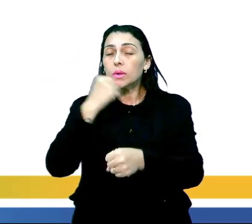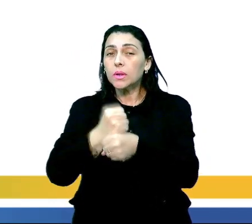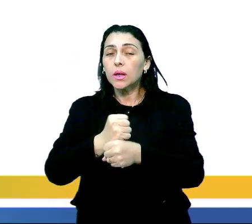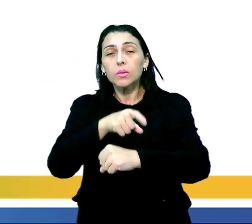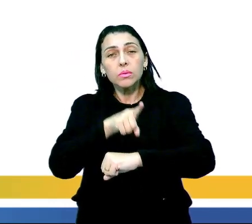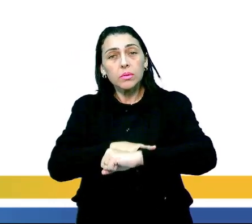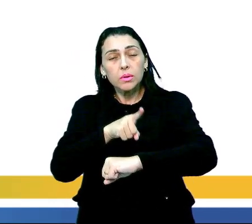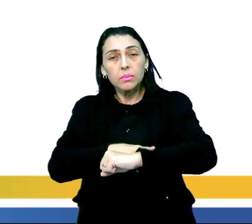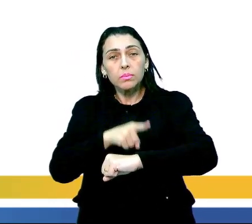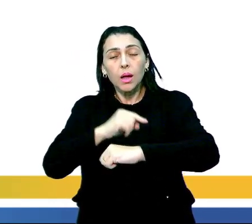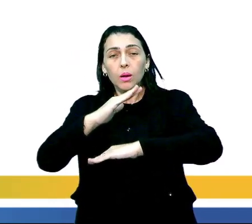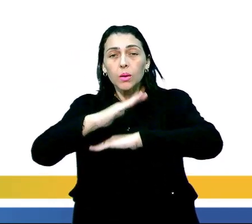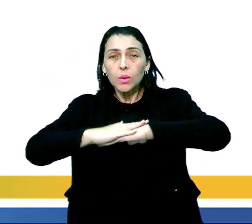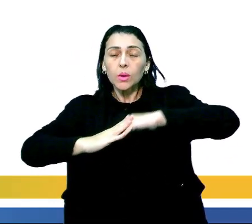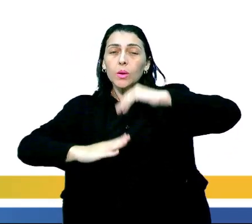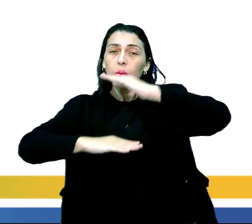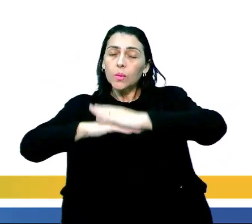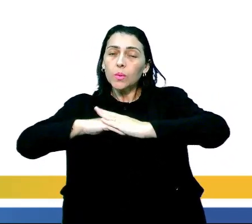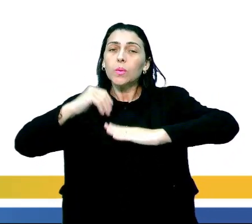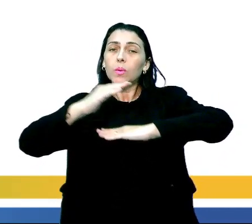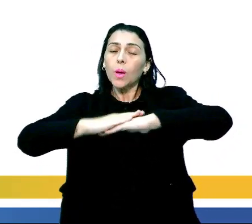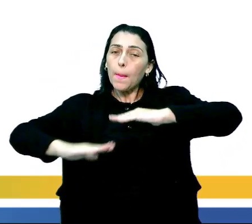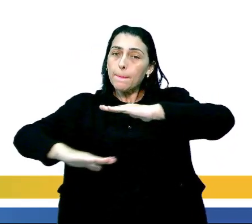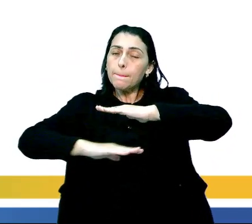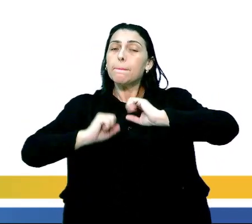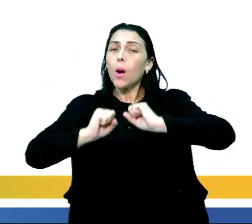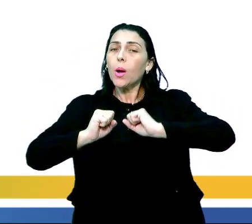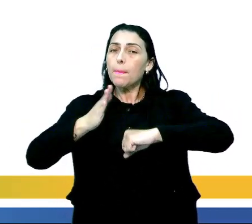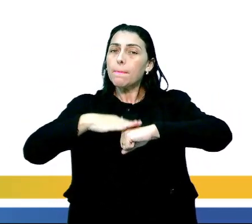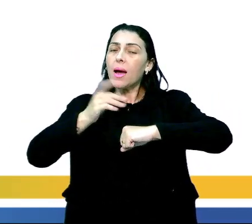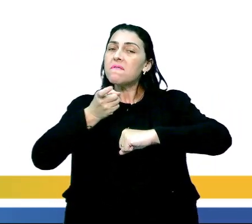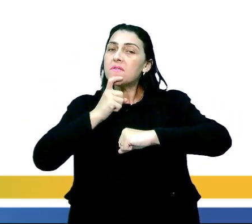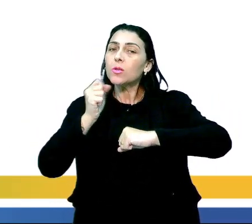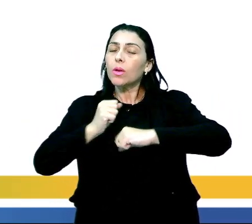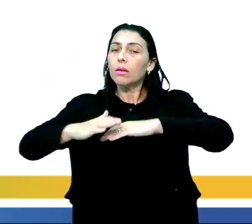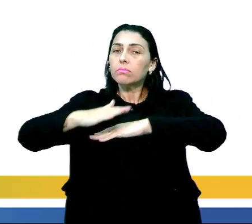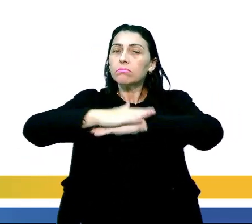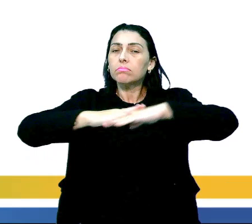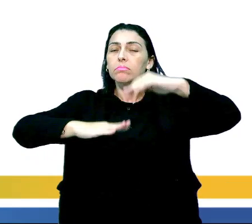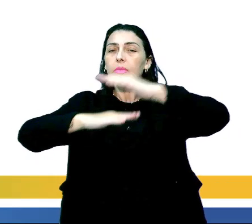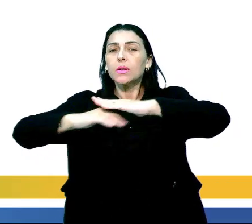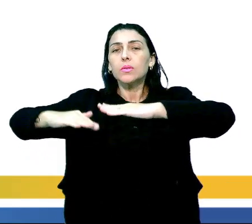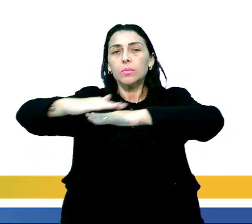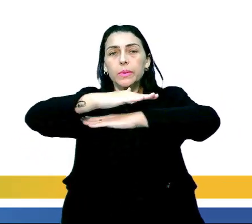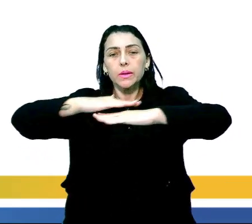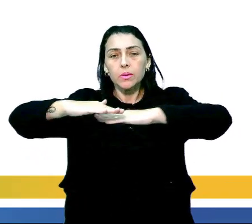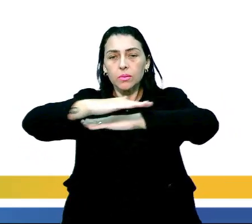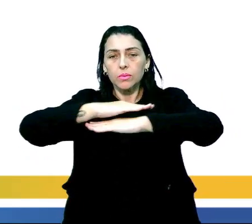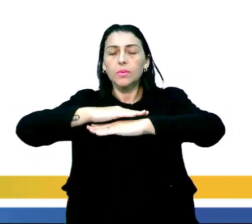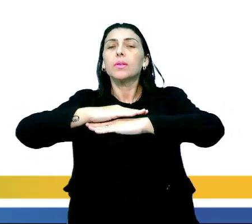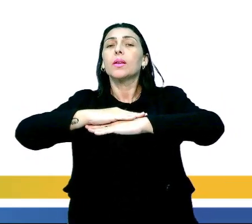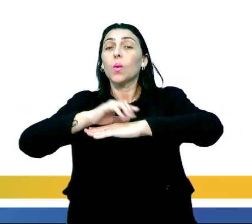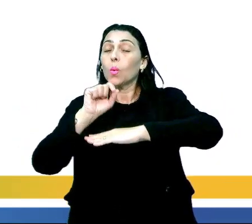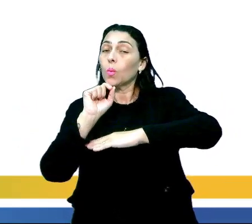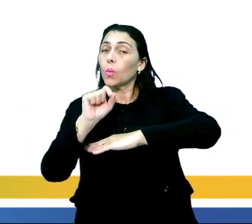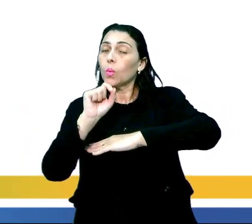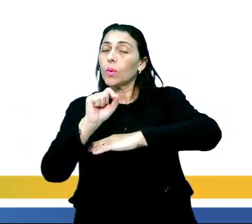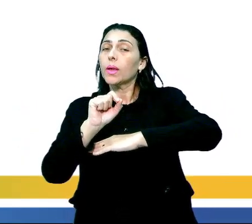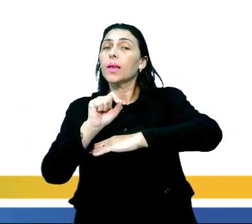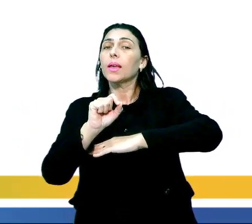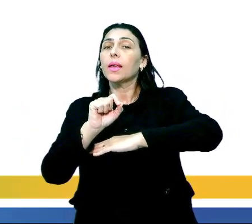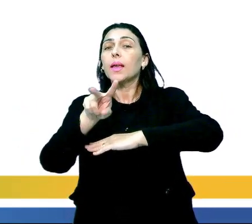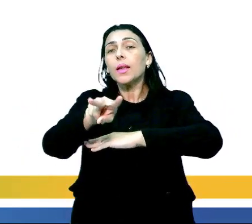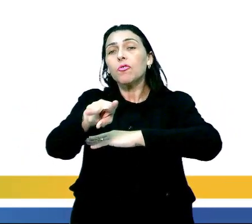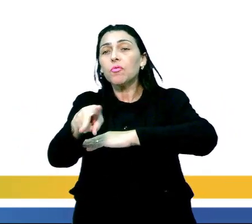do ano, as camadas inferiores podem ficar mais frias do que as camadas superiores. Isso é o que a gente chama